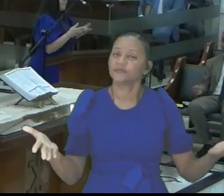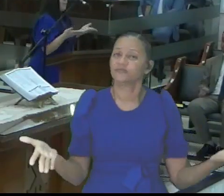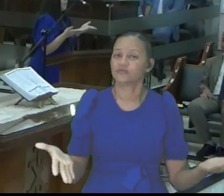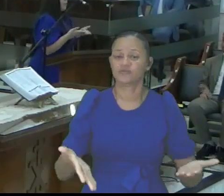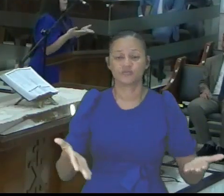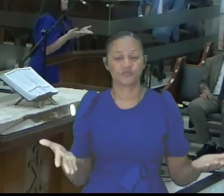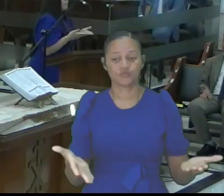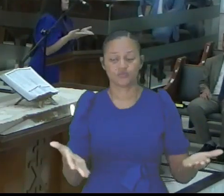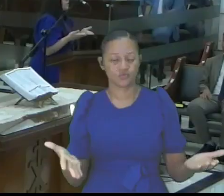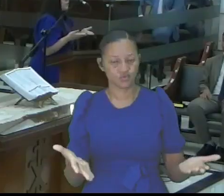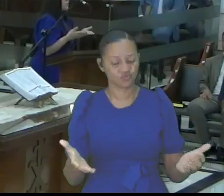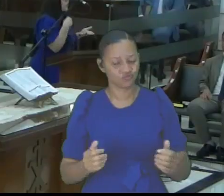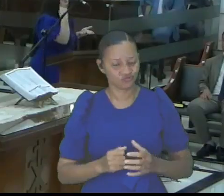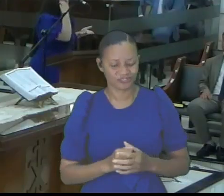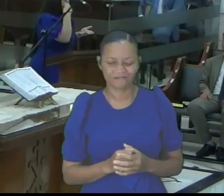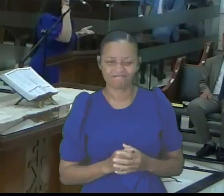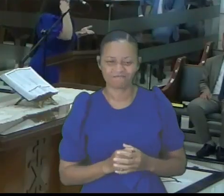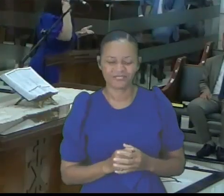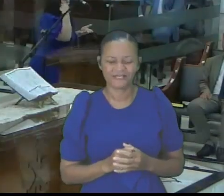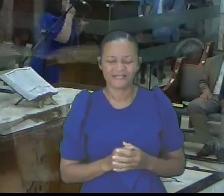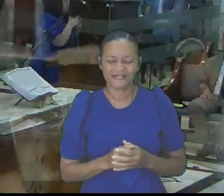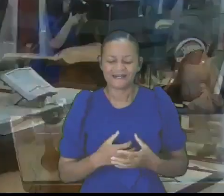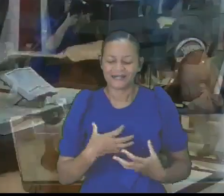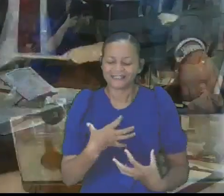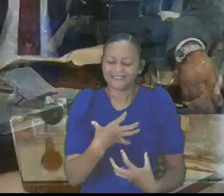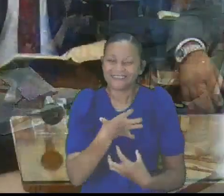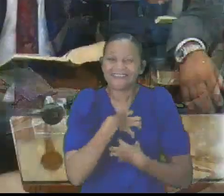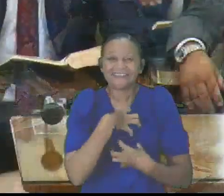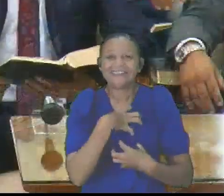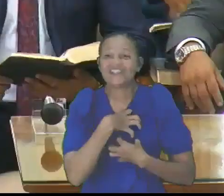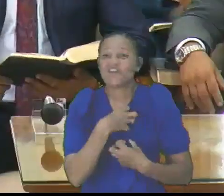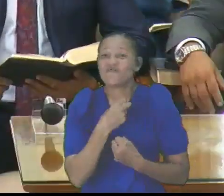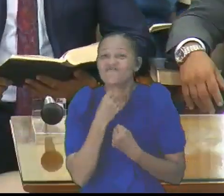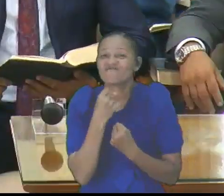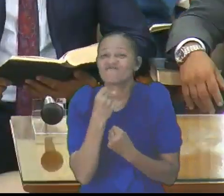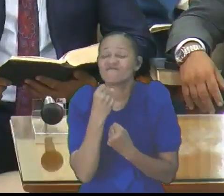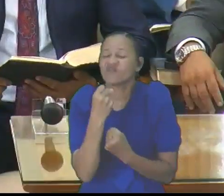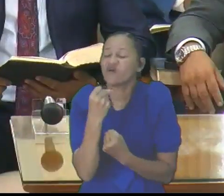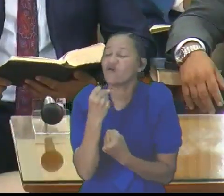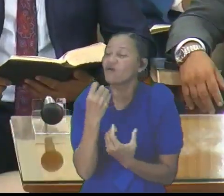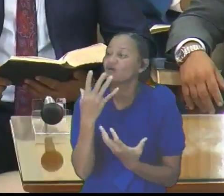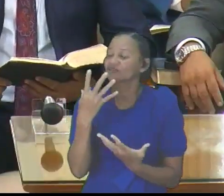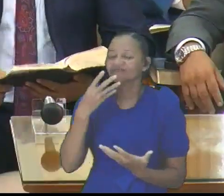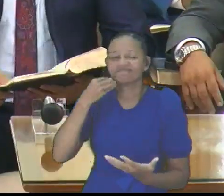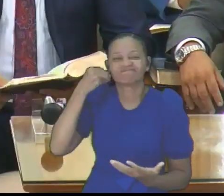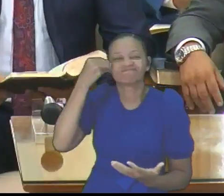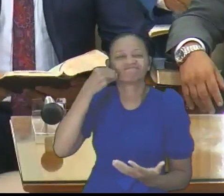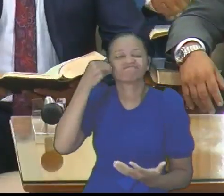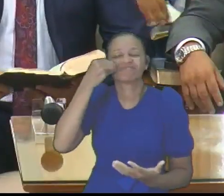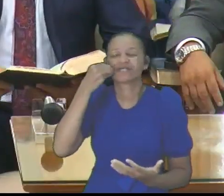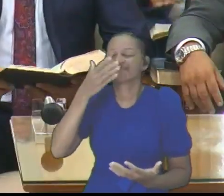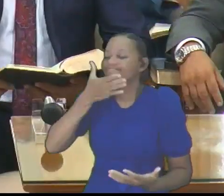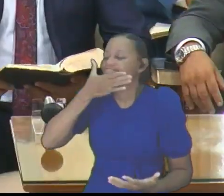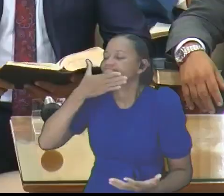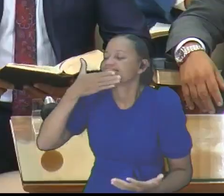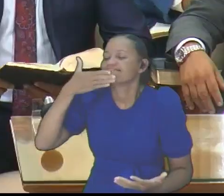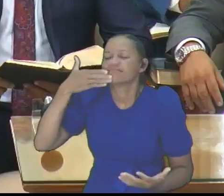não há experiência maior e melhor do que aprender a palavra de Deus.